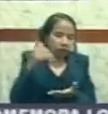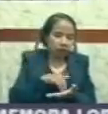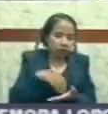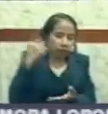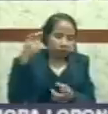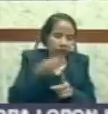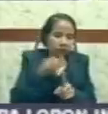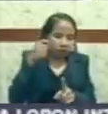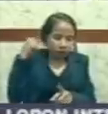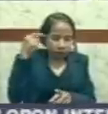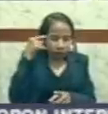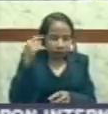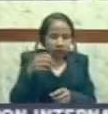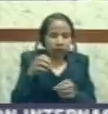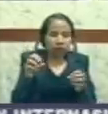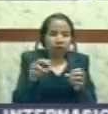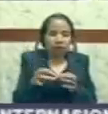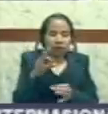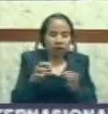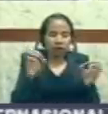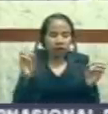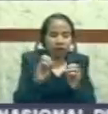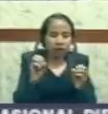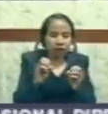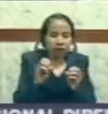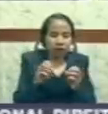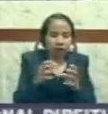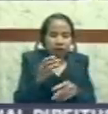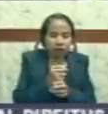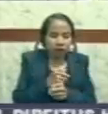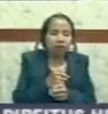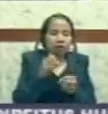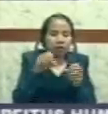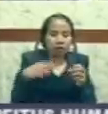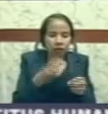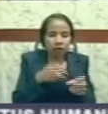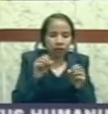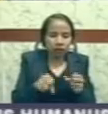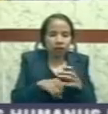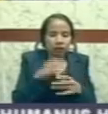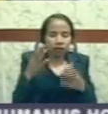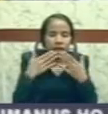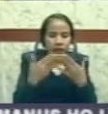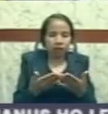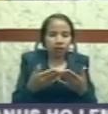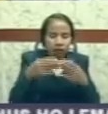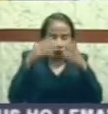si governo, katak se la simo duni ami retira. Tamanem proposta foi o governo, los parlamento niang. Muito obrigado, senhor